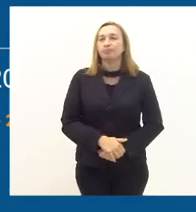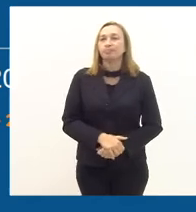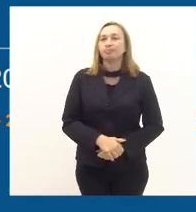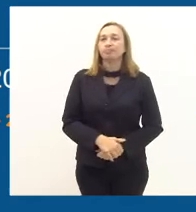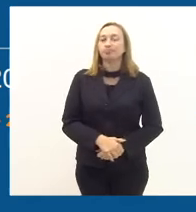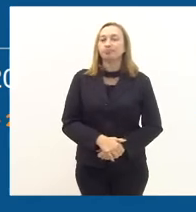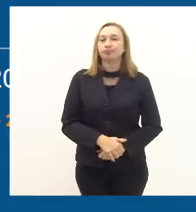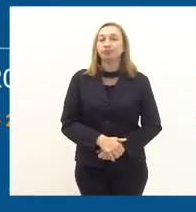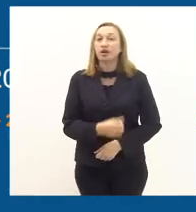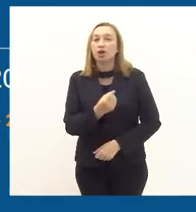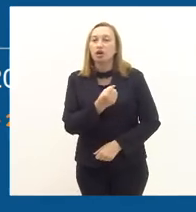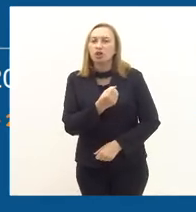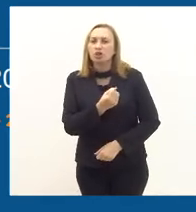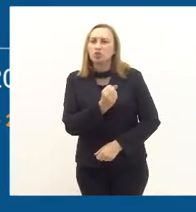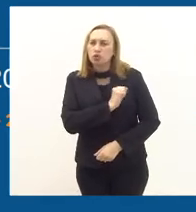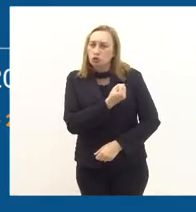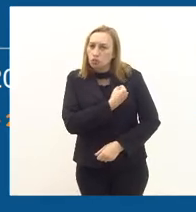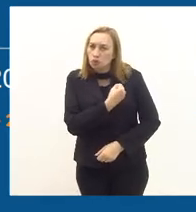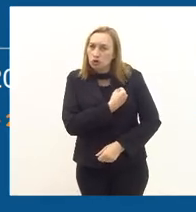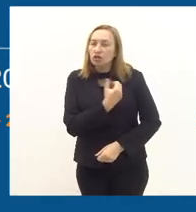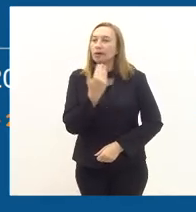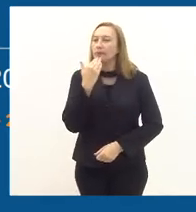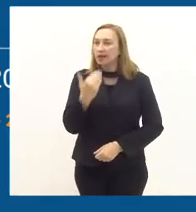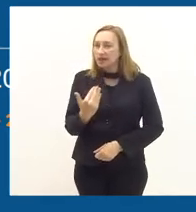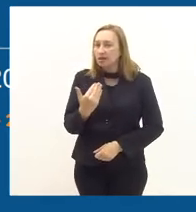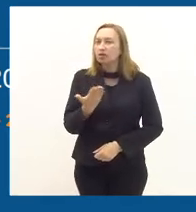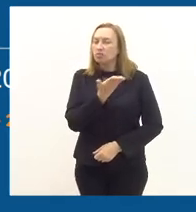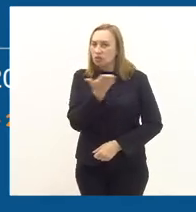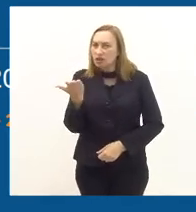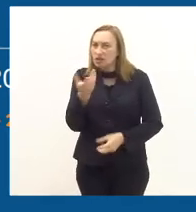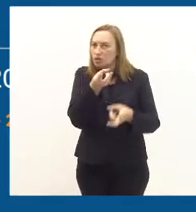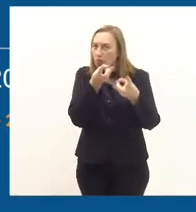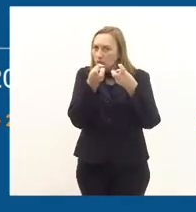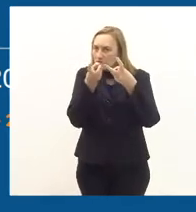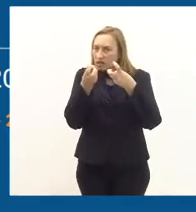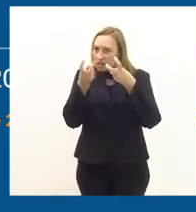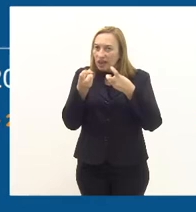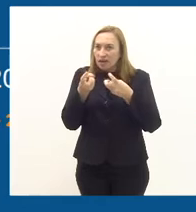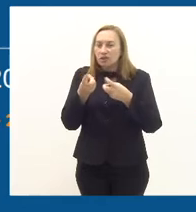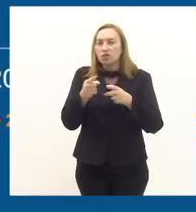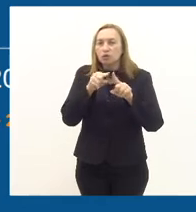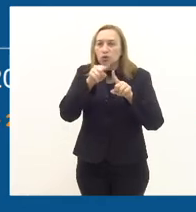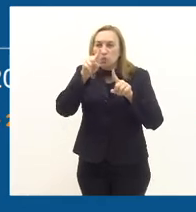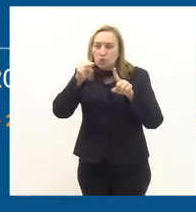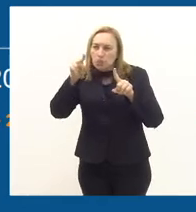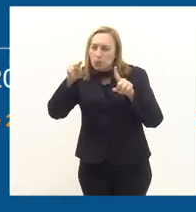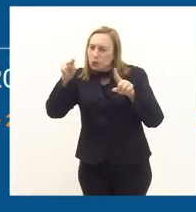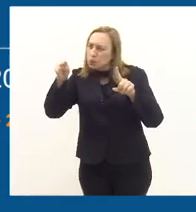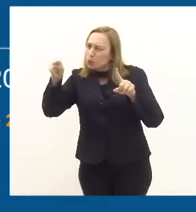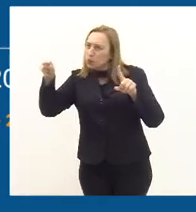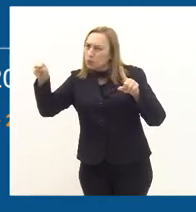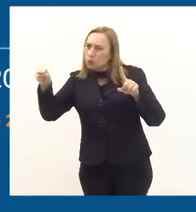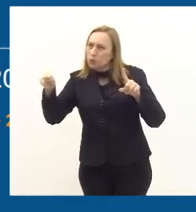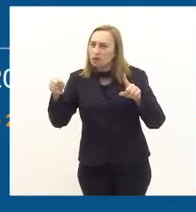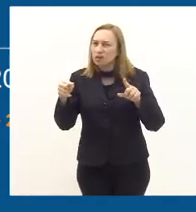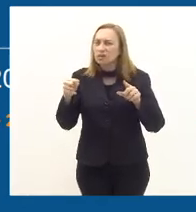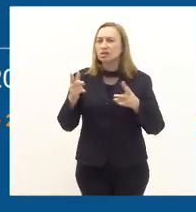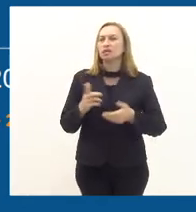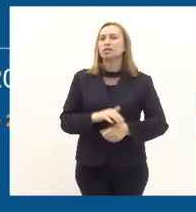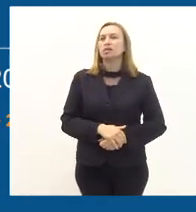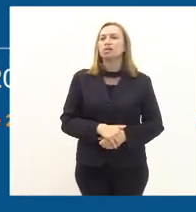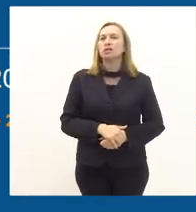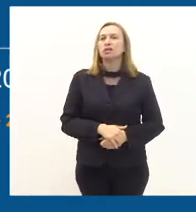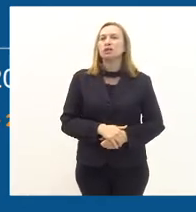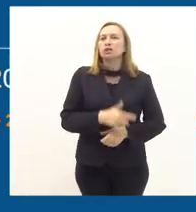ali dados, né, o que a gente pede para que vocês observem. A gente fez uma linha do tempo, está picotando,